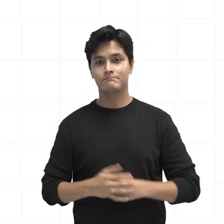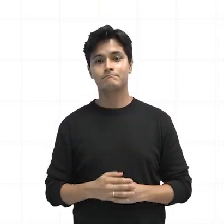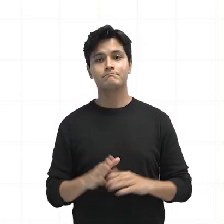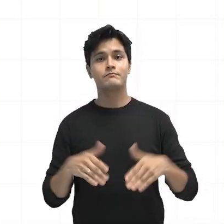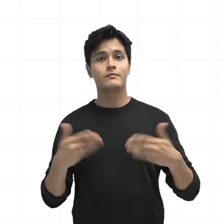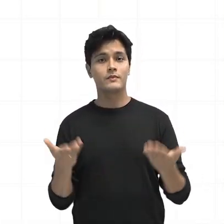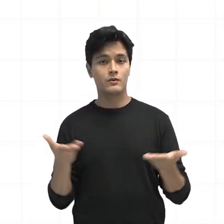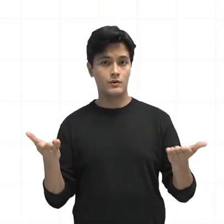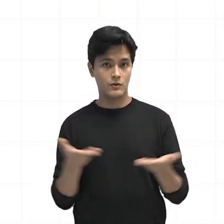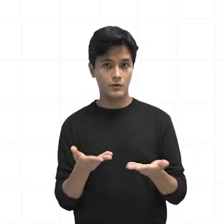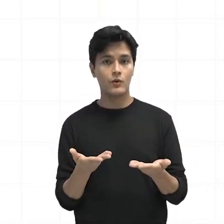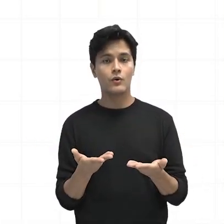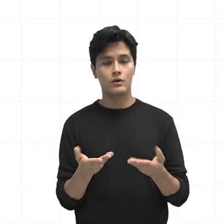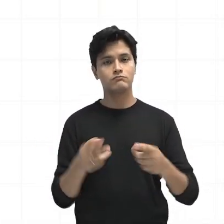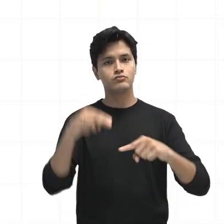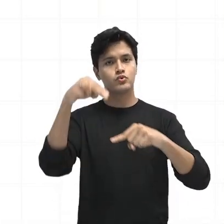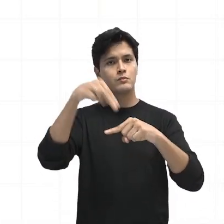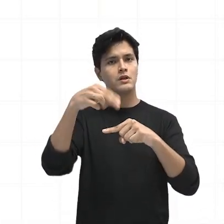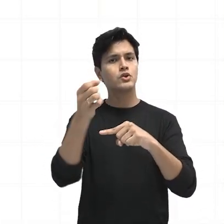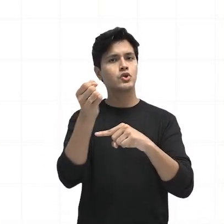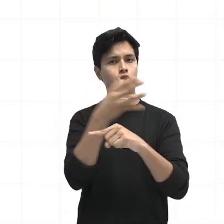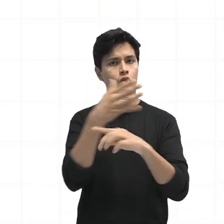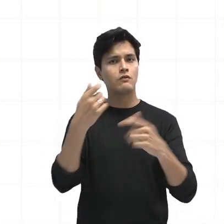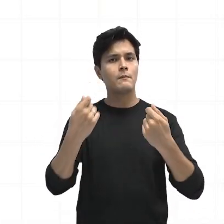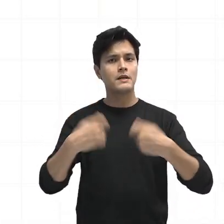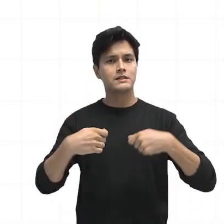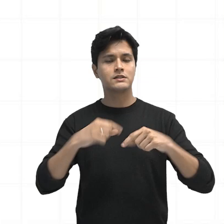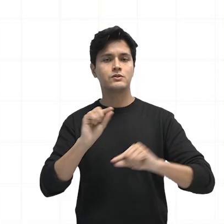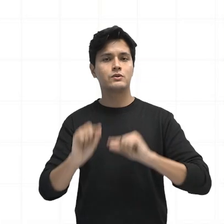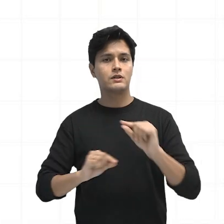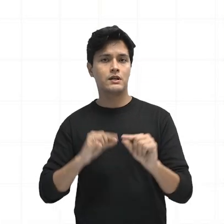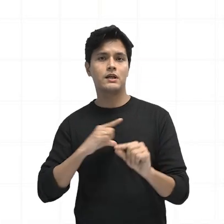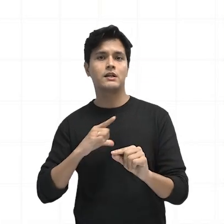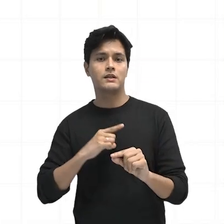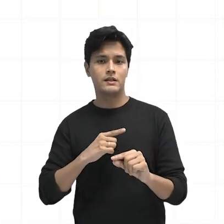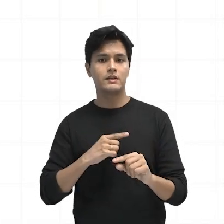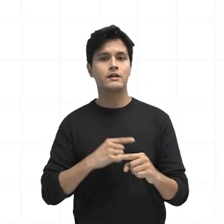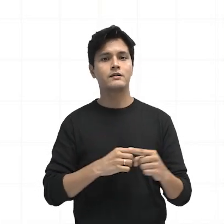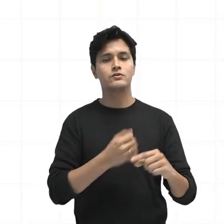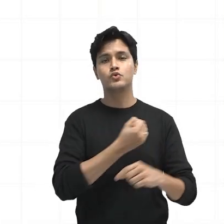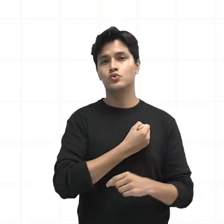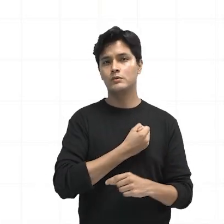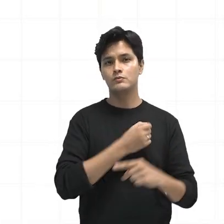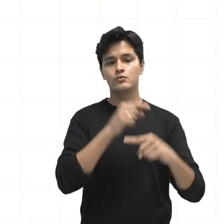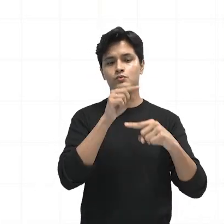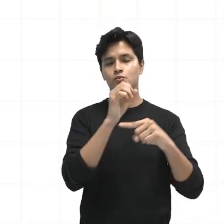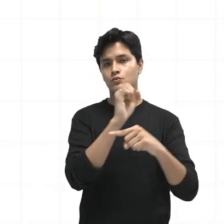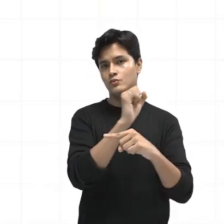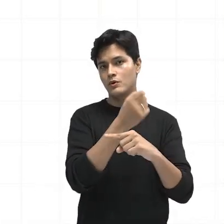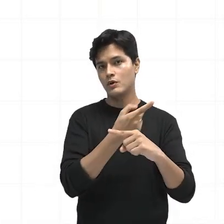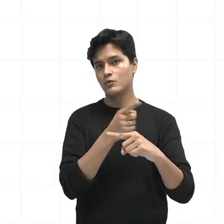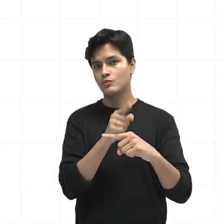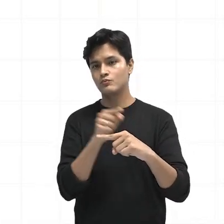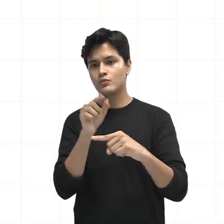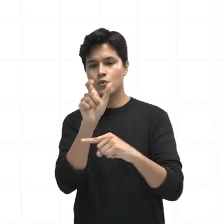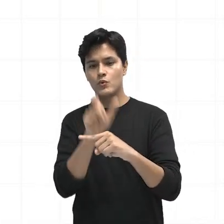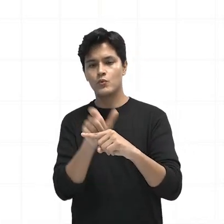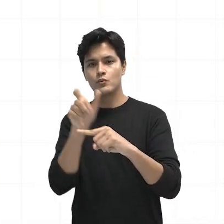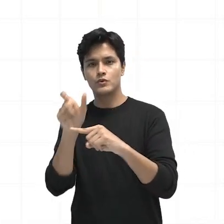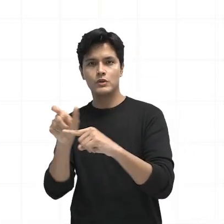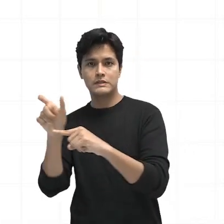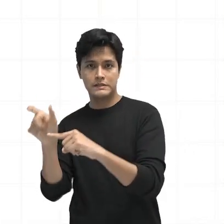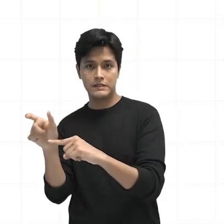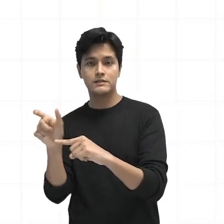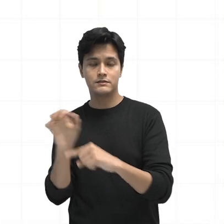nosso novo numerador, eu tenho que ter a operação entre 3 parcelas. justamente porque cada uma